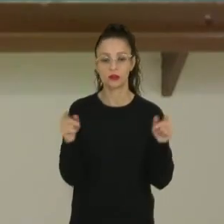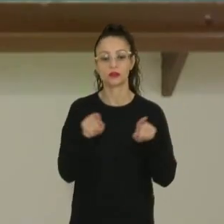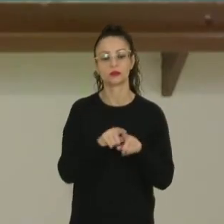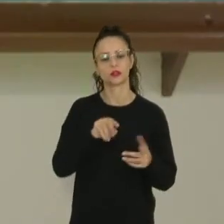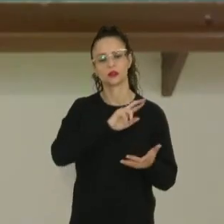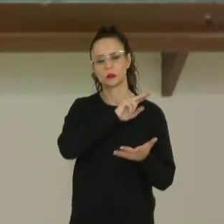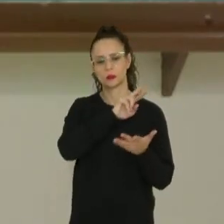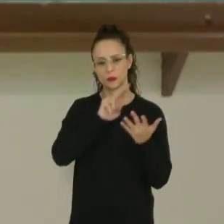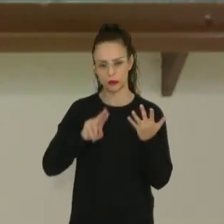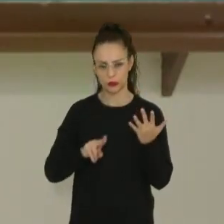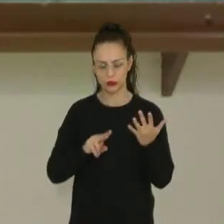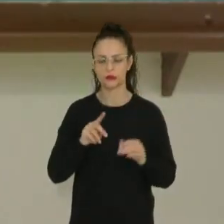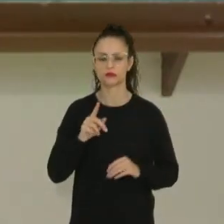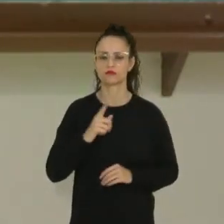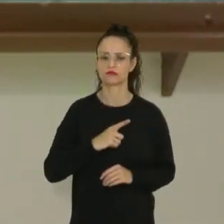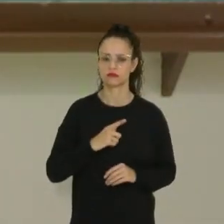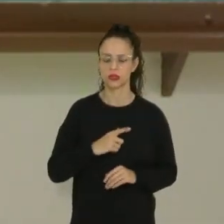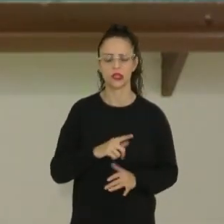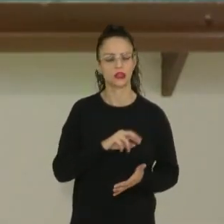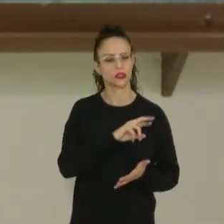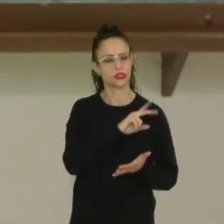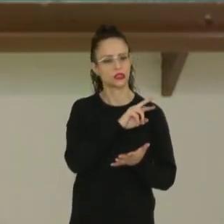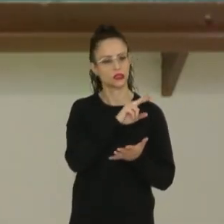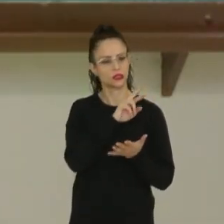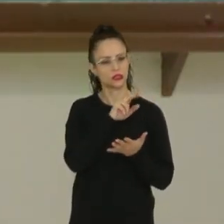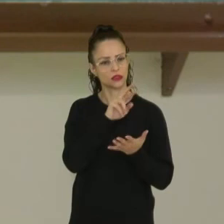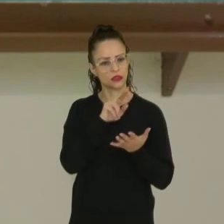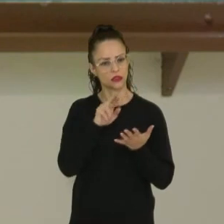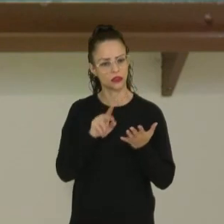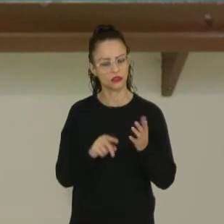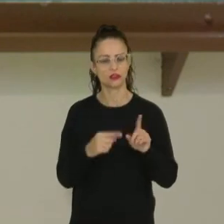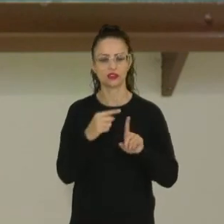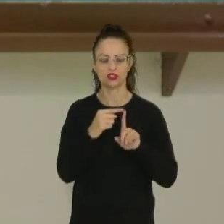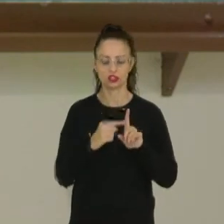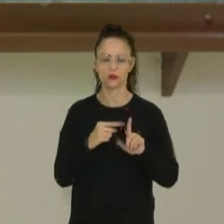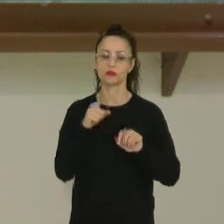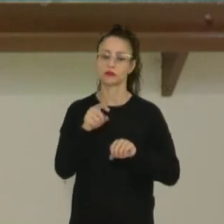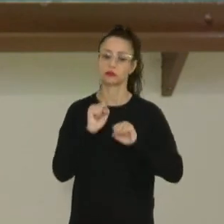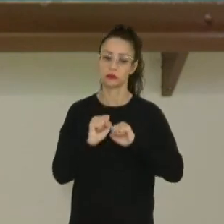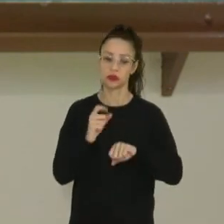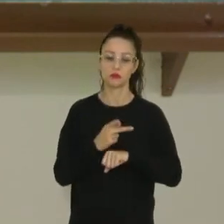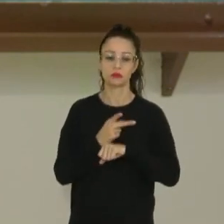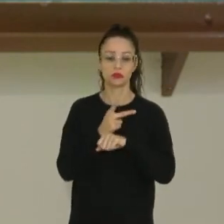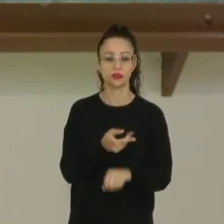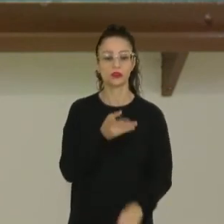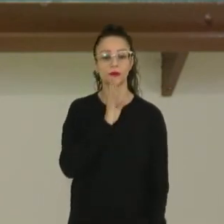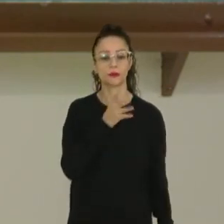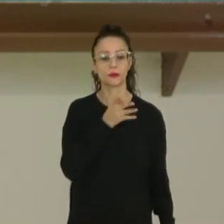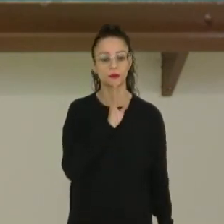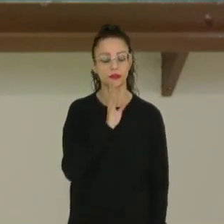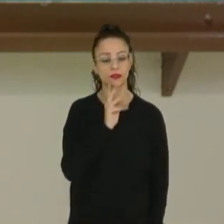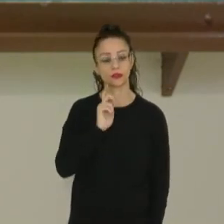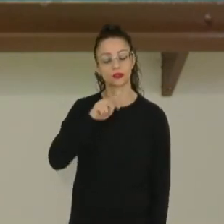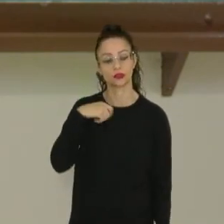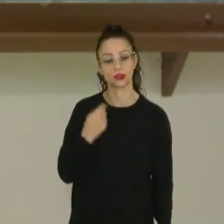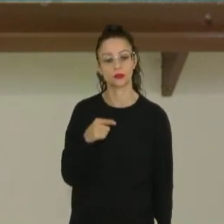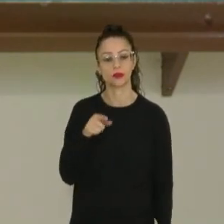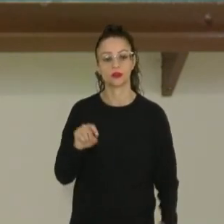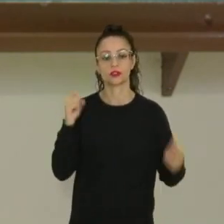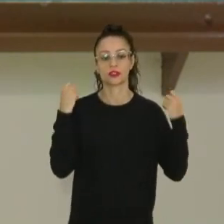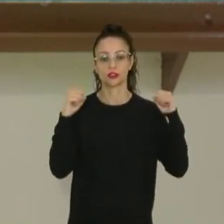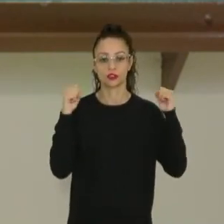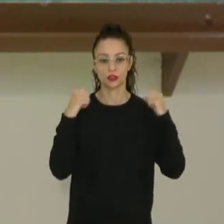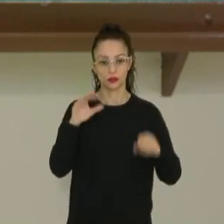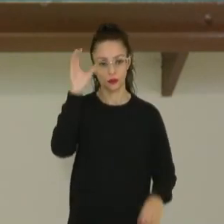muitas modalidades que você pode estar aí, né, buscando conhecer sobre essa ginástica